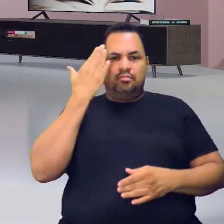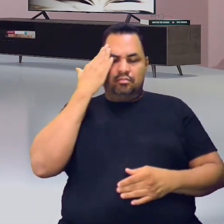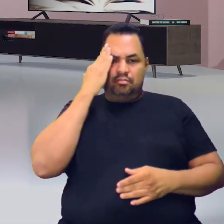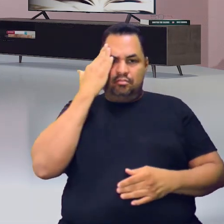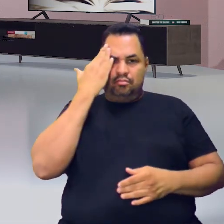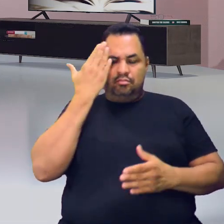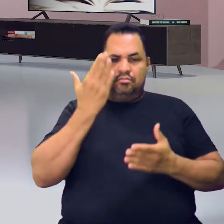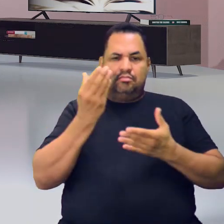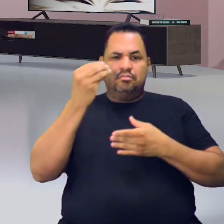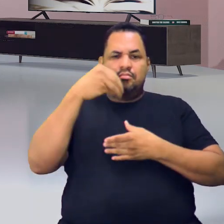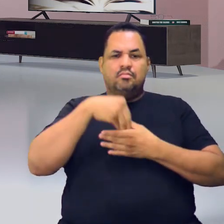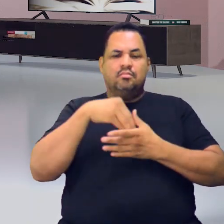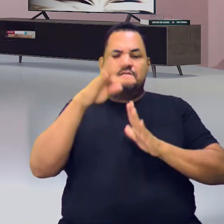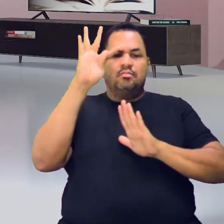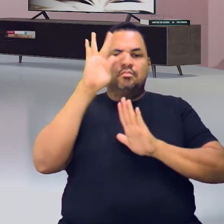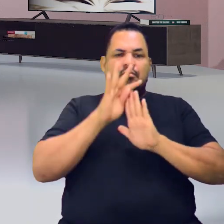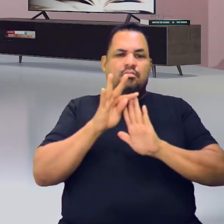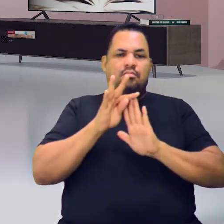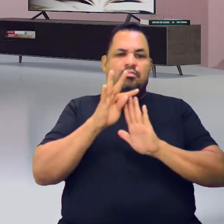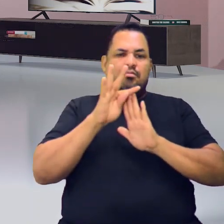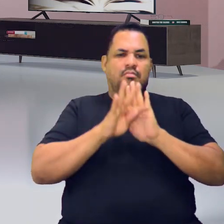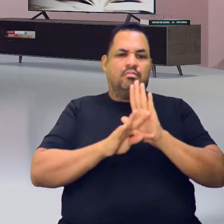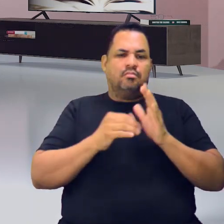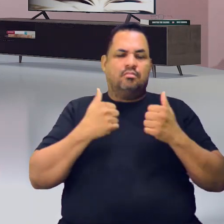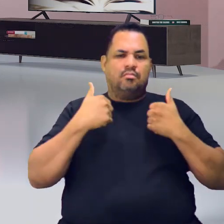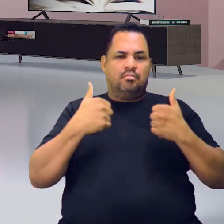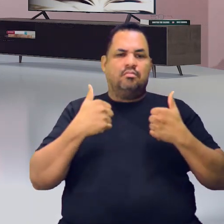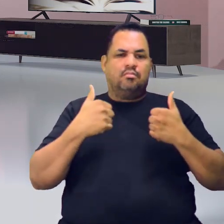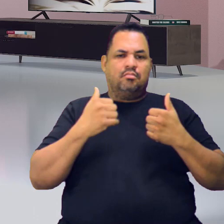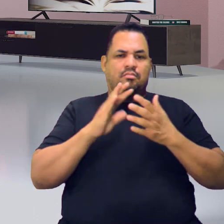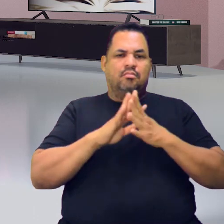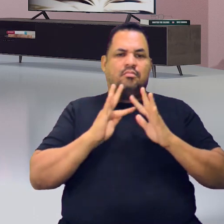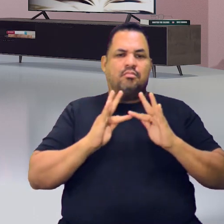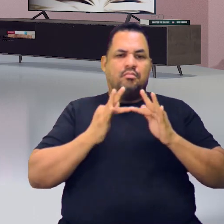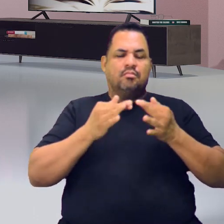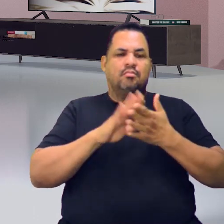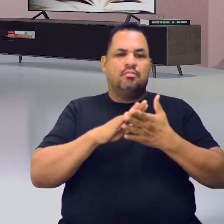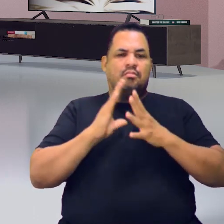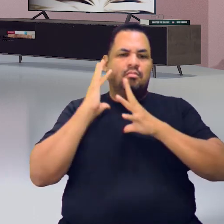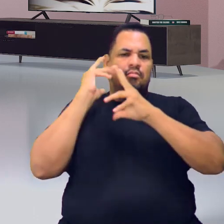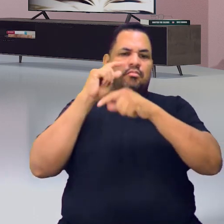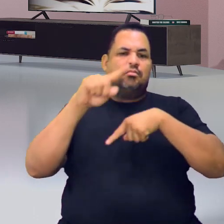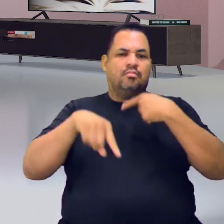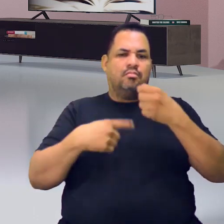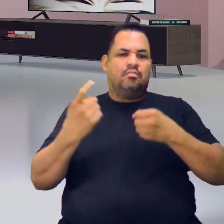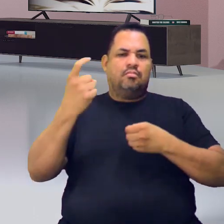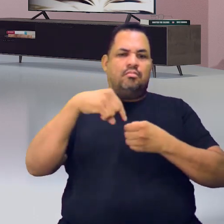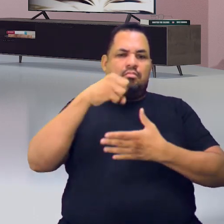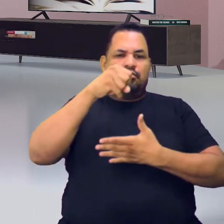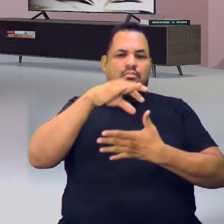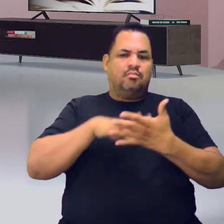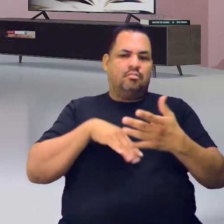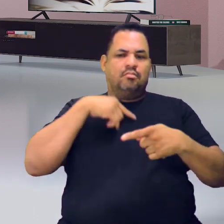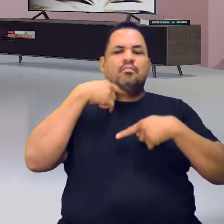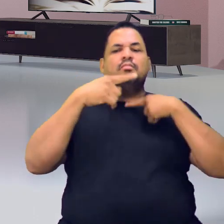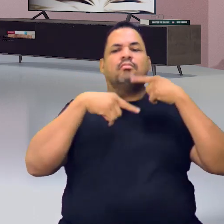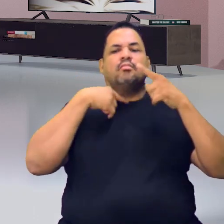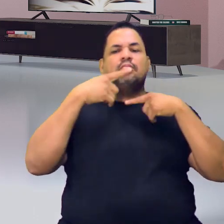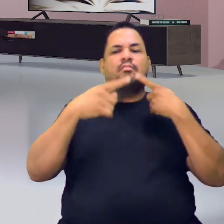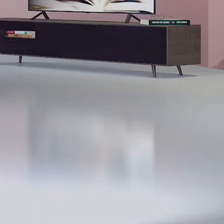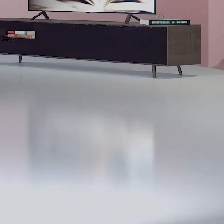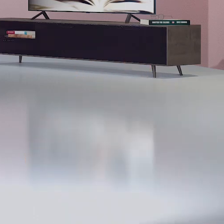compreensão dentro do texto. Beleza? Aqui terminando nossa revisão e daqui a pouco eu retorno com o nosso Tirando Dúvida. Até